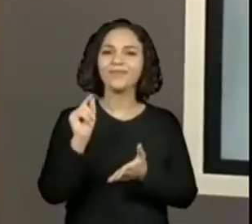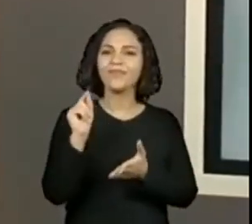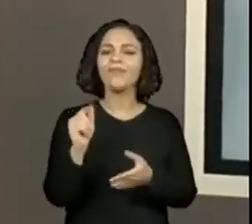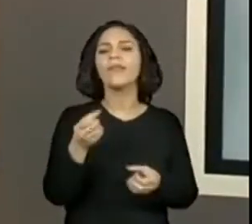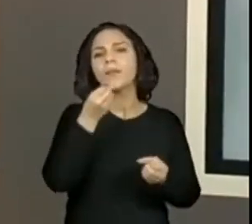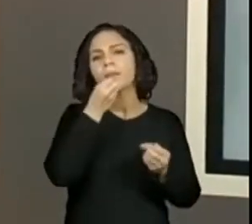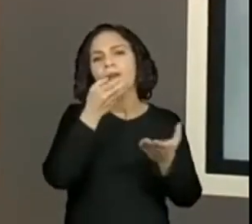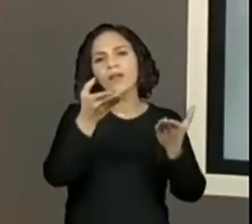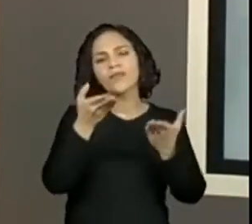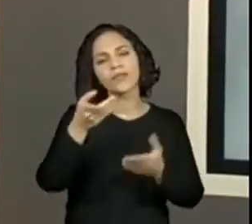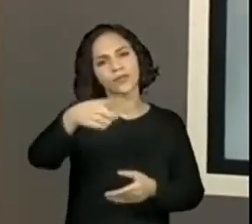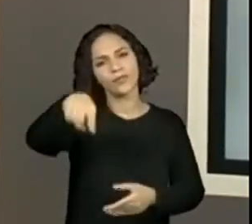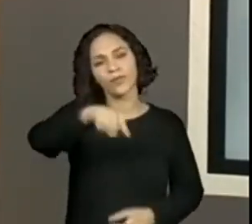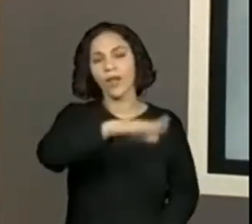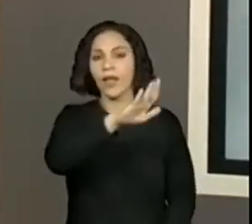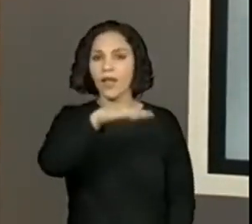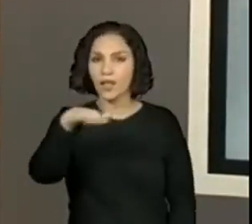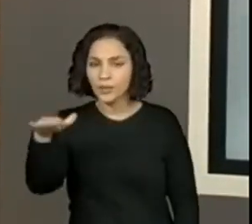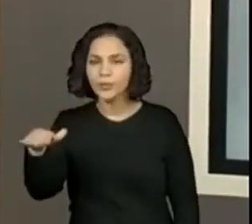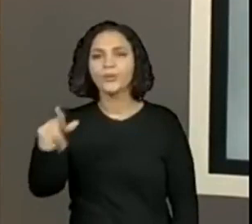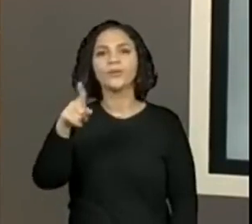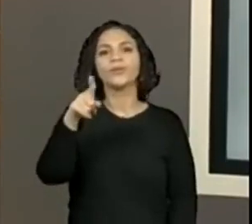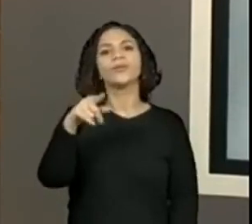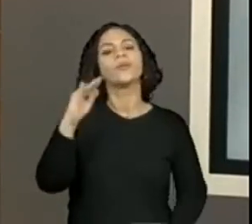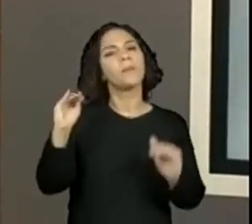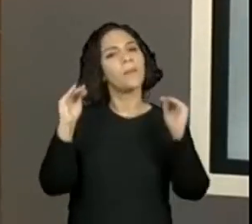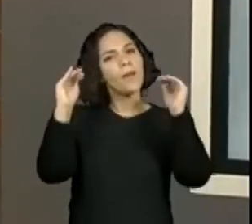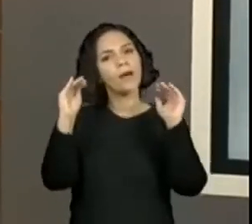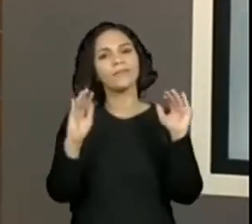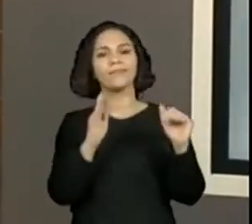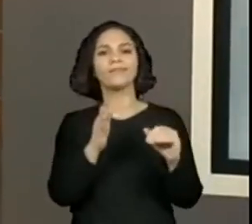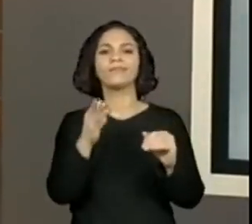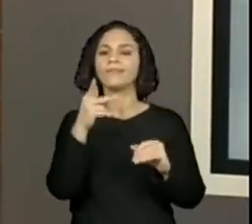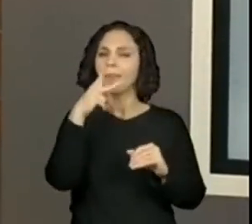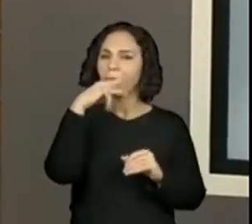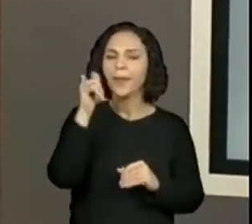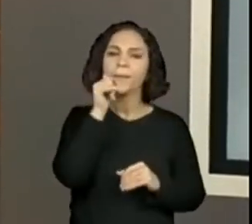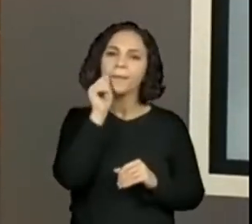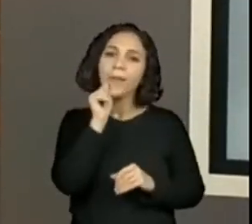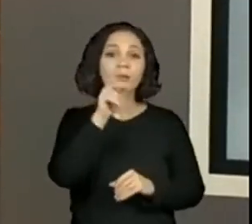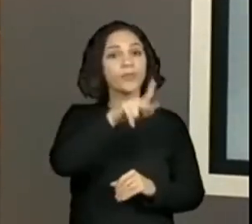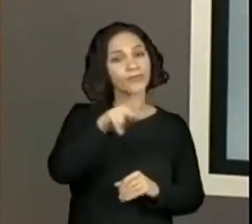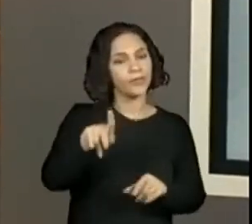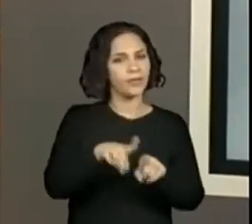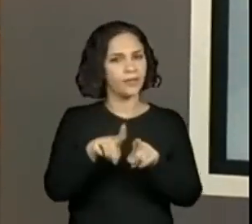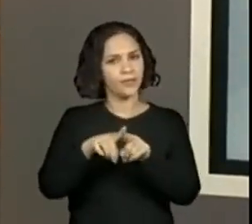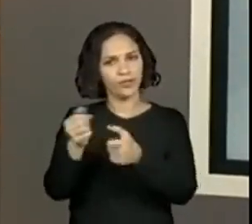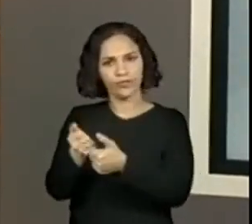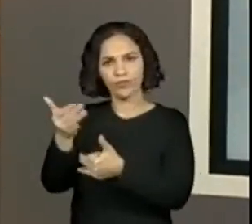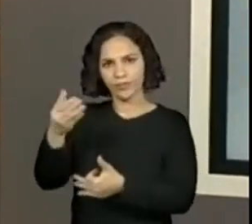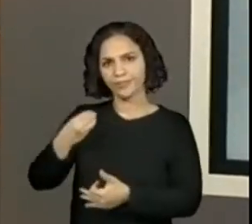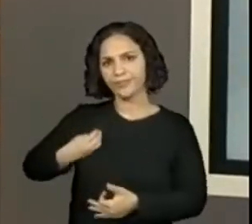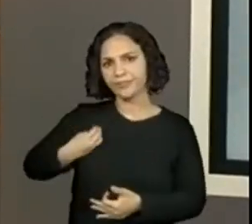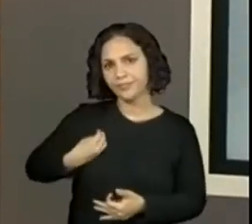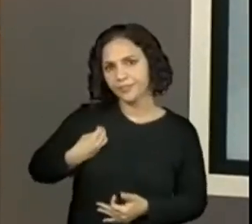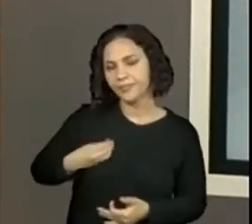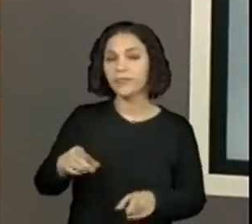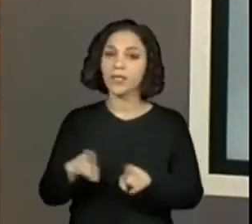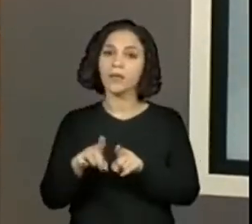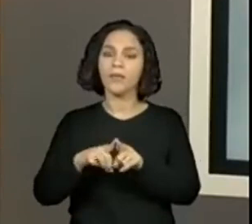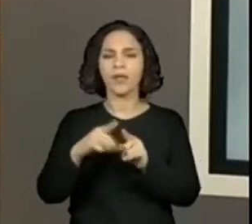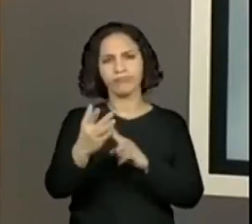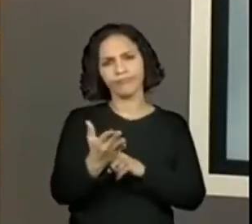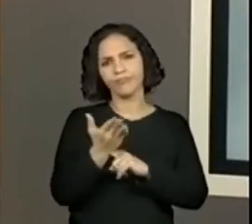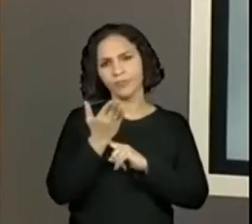dar as boas-vindas a todos os alunos responsáveis pais e os nossos queridos professores que estão aqui no nosso chat vou pedir a